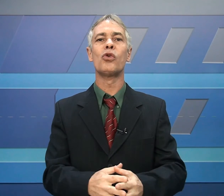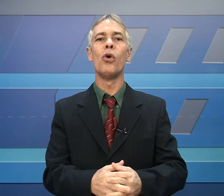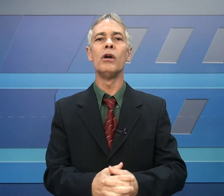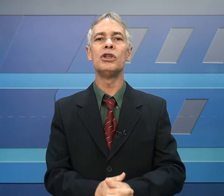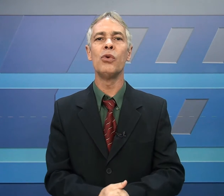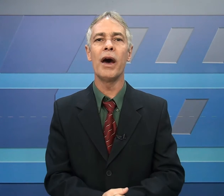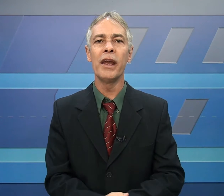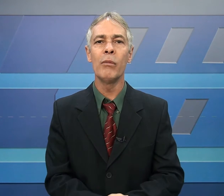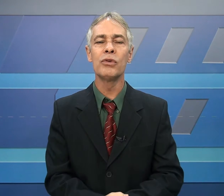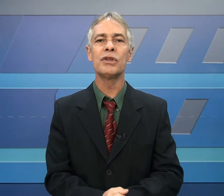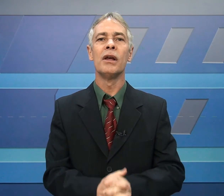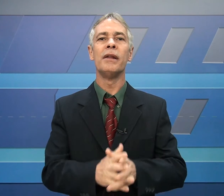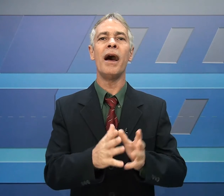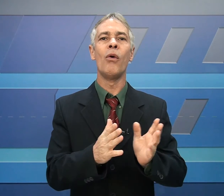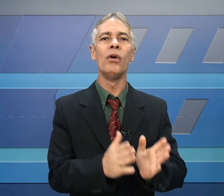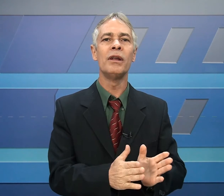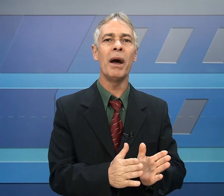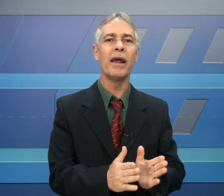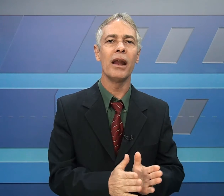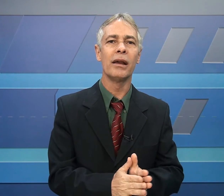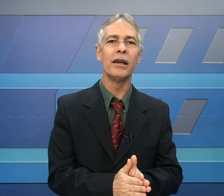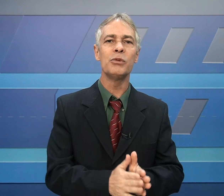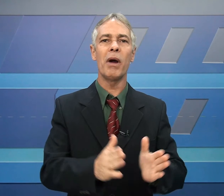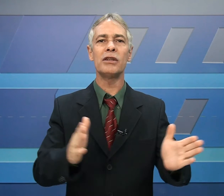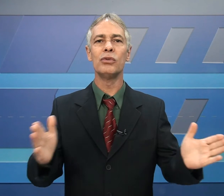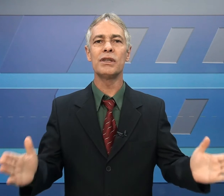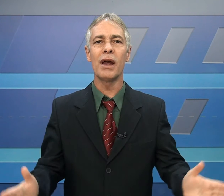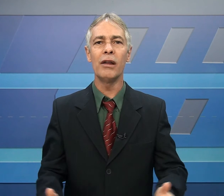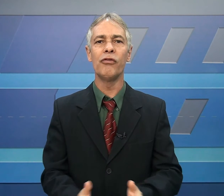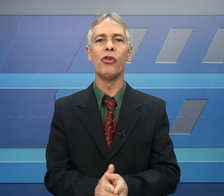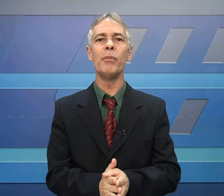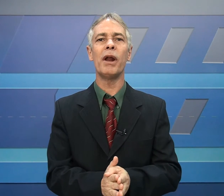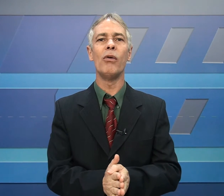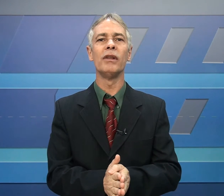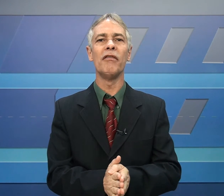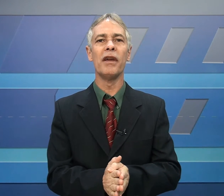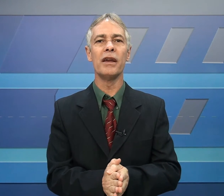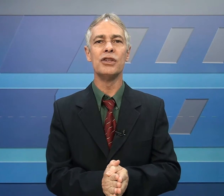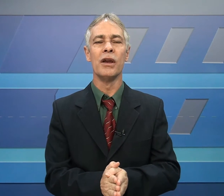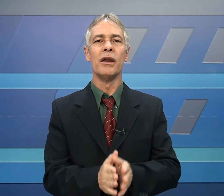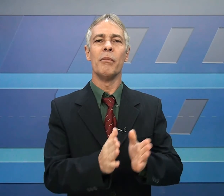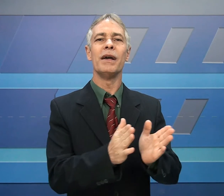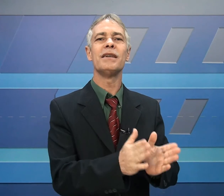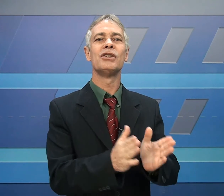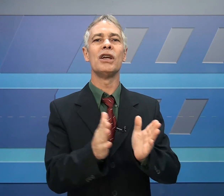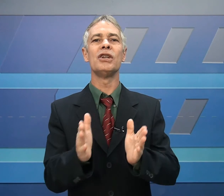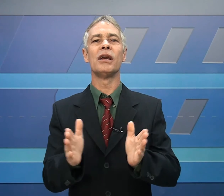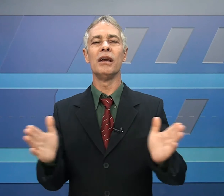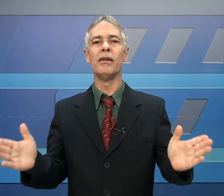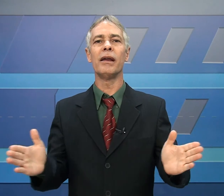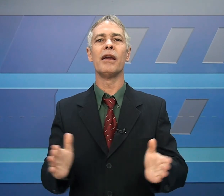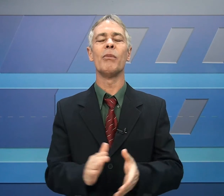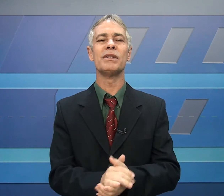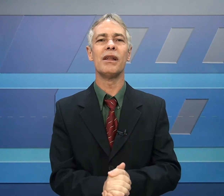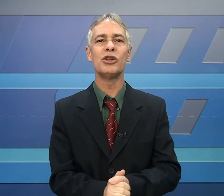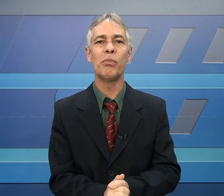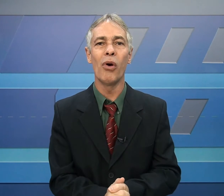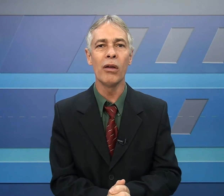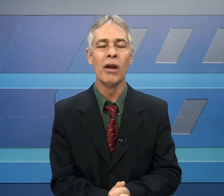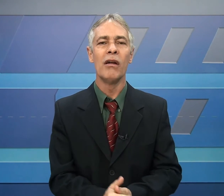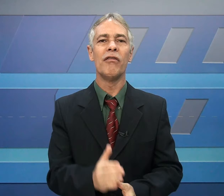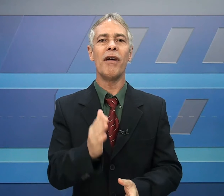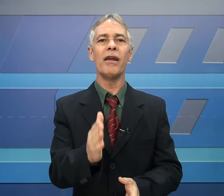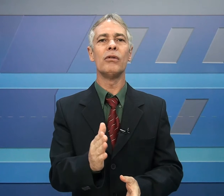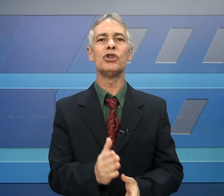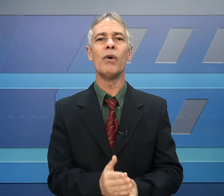Lagoas continuaremos na onda amarela, grande parte do estado foi para a onda verde. Mas a gente aqui, né, que é uma cidade